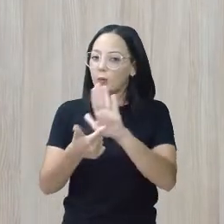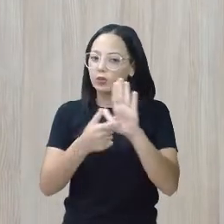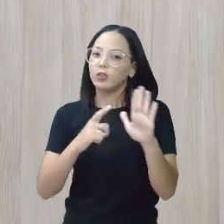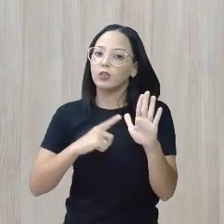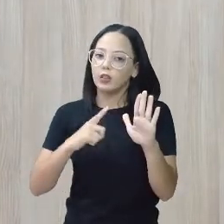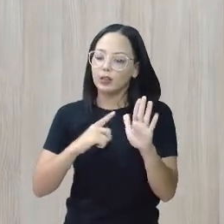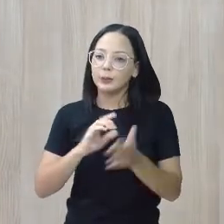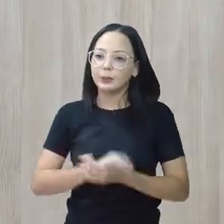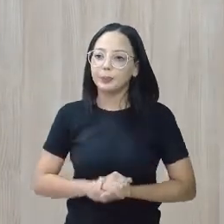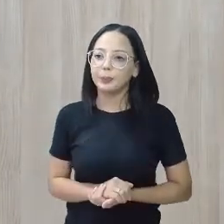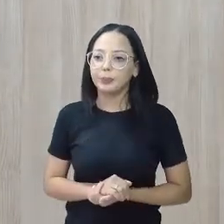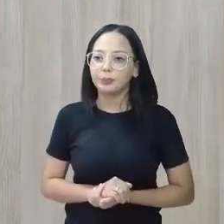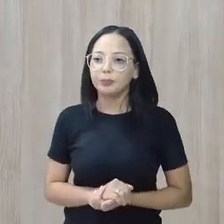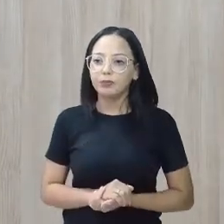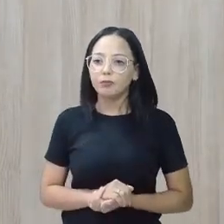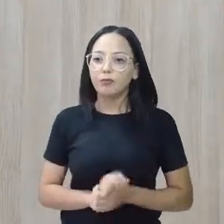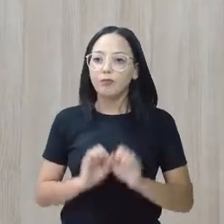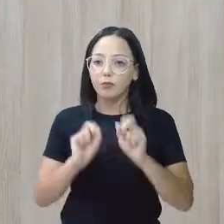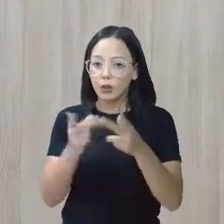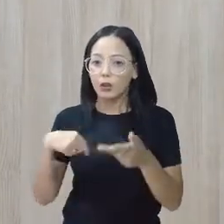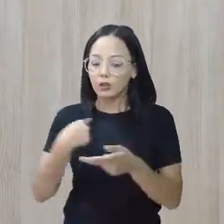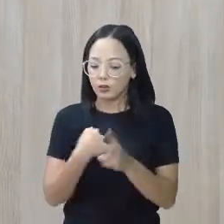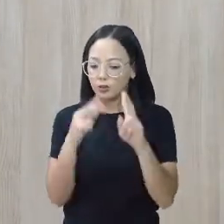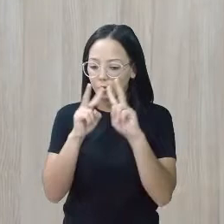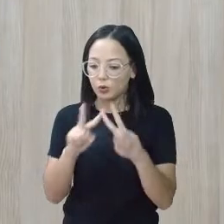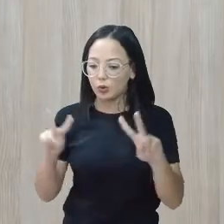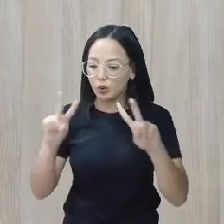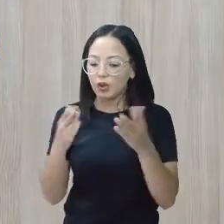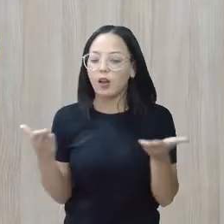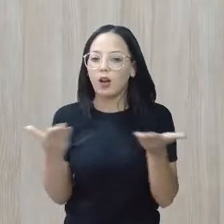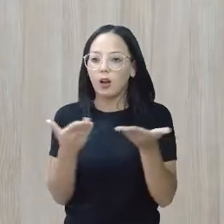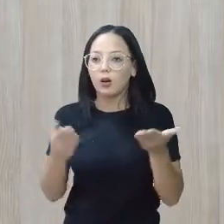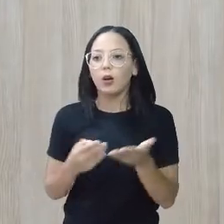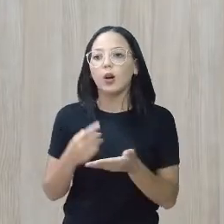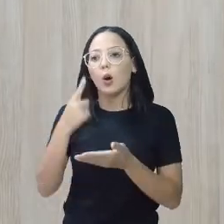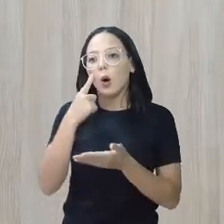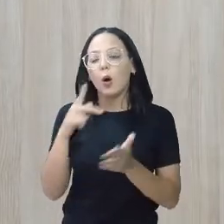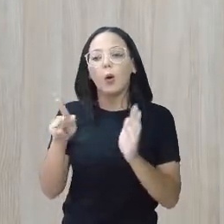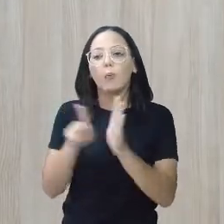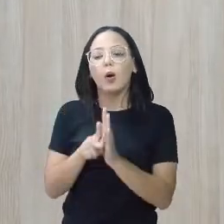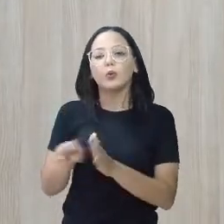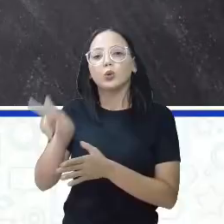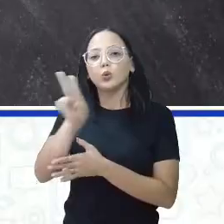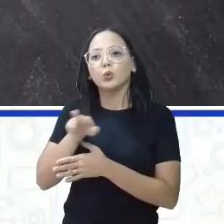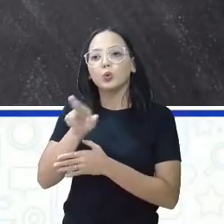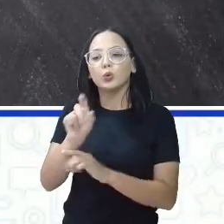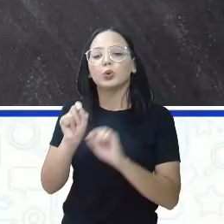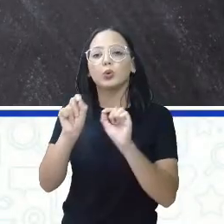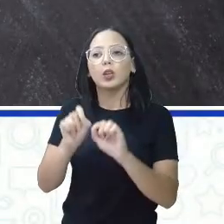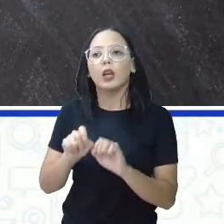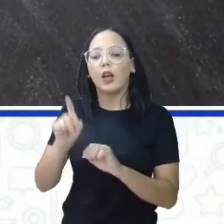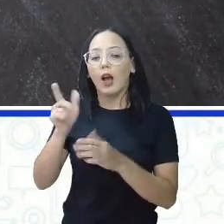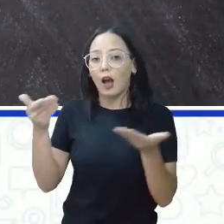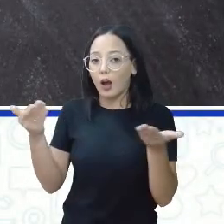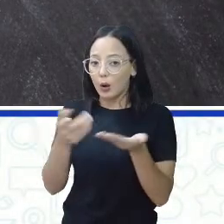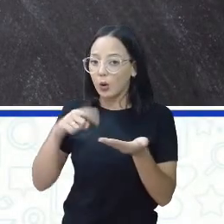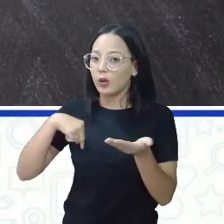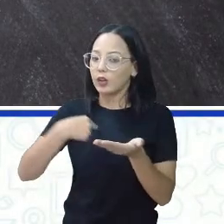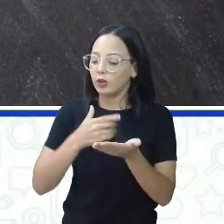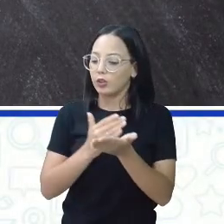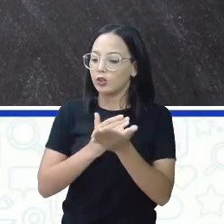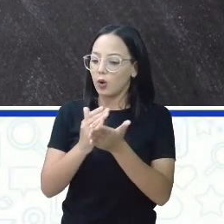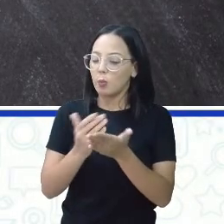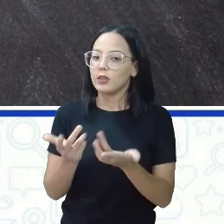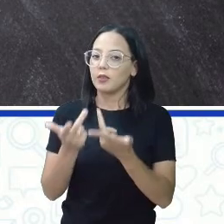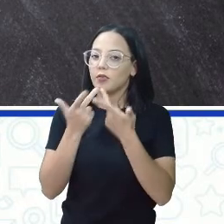tá certo? Então vamos olhar mais um pouquinho aqui, ó. Essa frequência é chamada de frequência absoluta. Agora a gente vai começar a falar